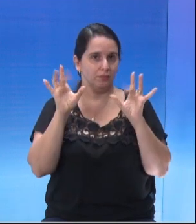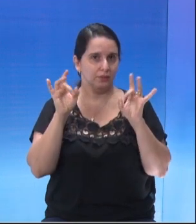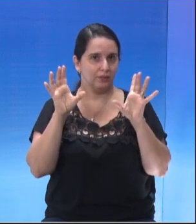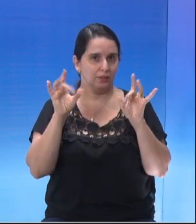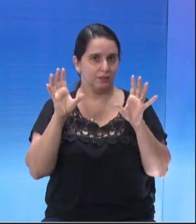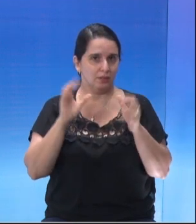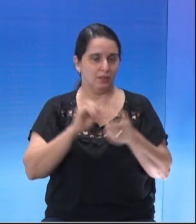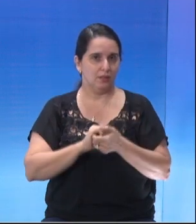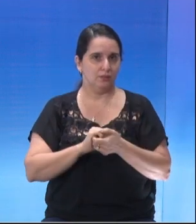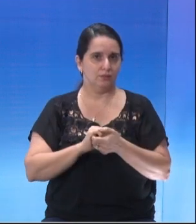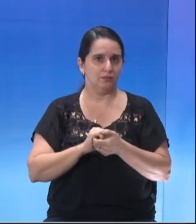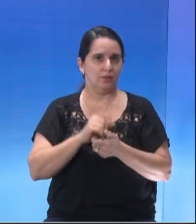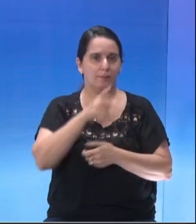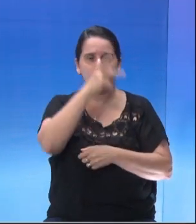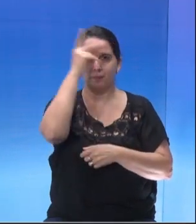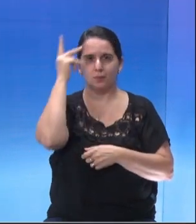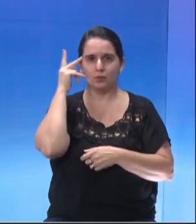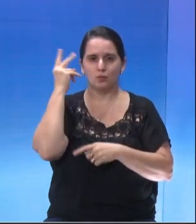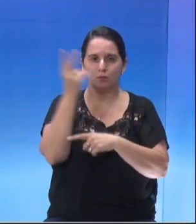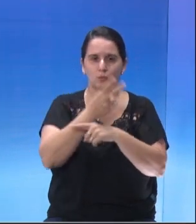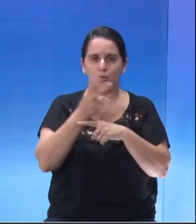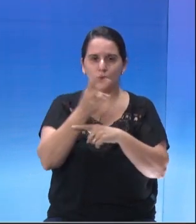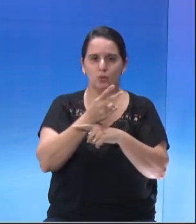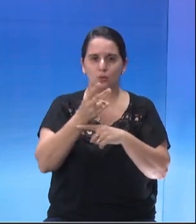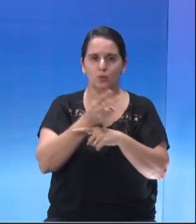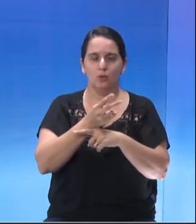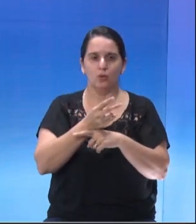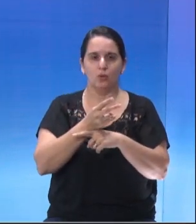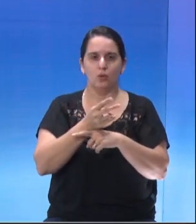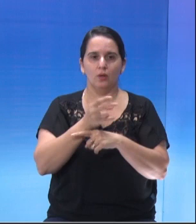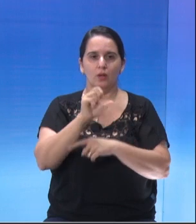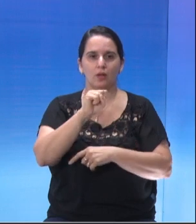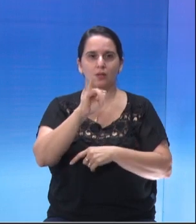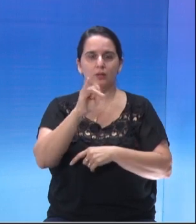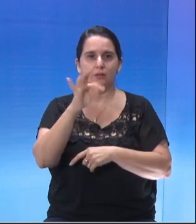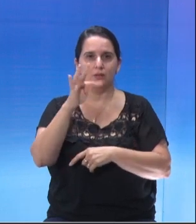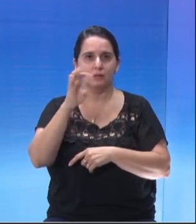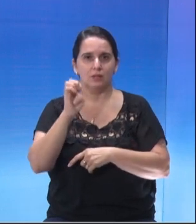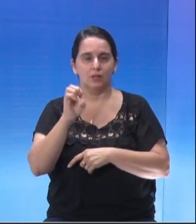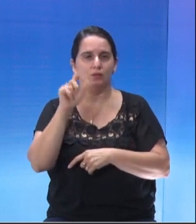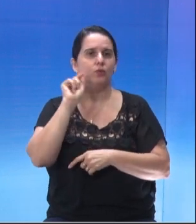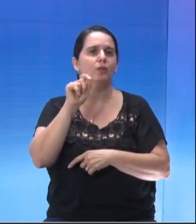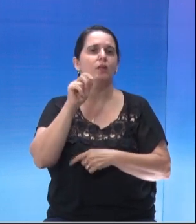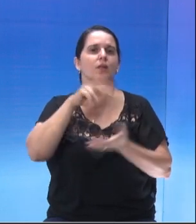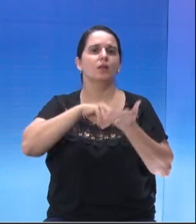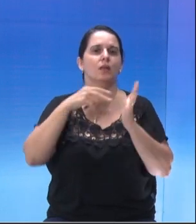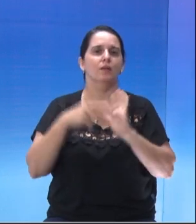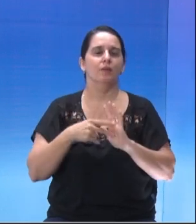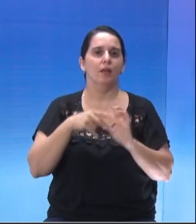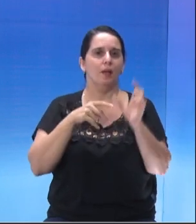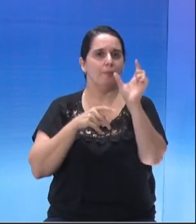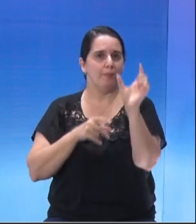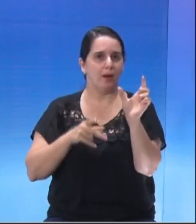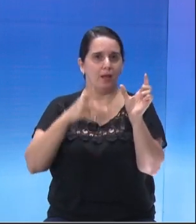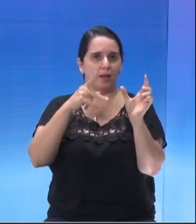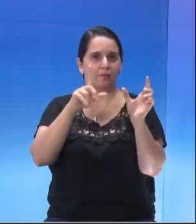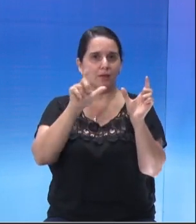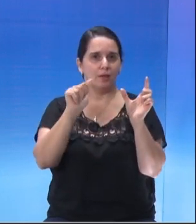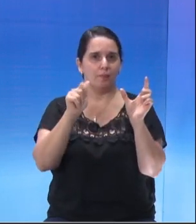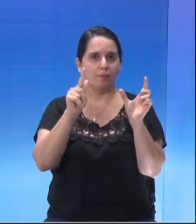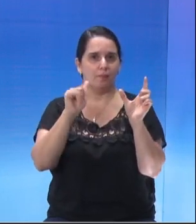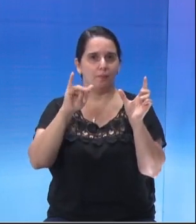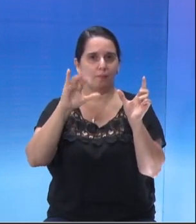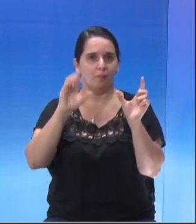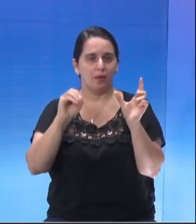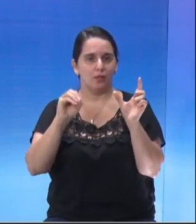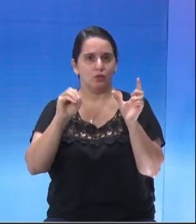especializados. A pessoa vai lá, faz um plágio. O que é um plágio, gente? É bom a gente retomar isso. É você copiar